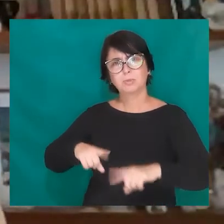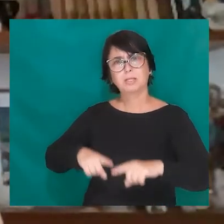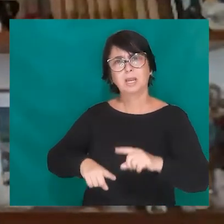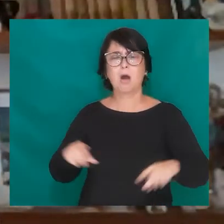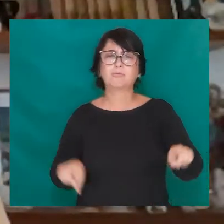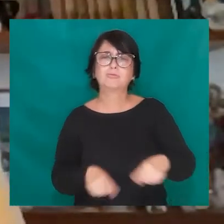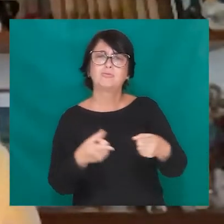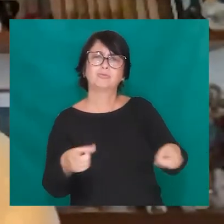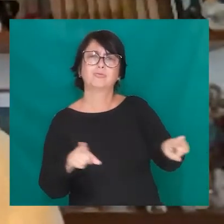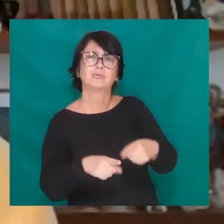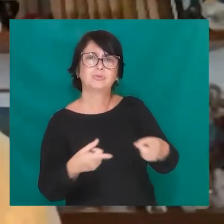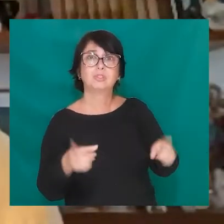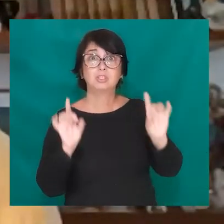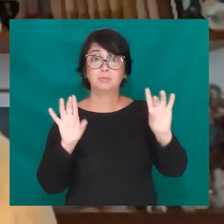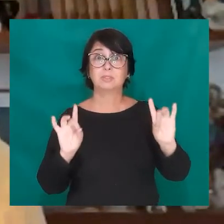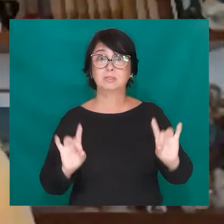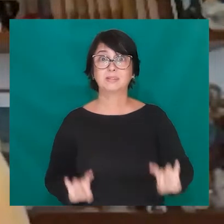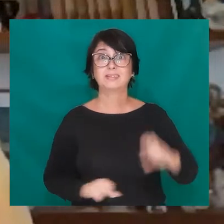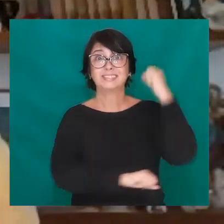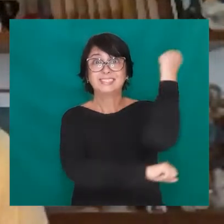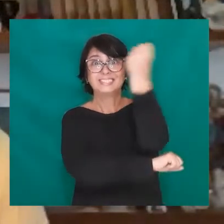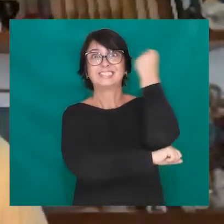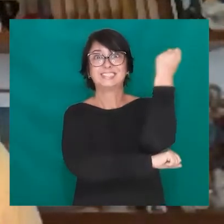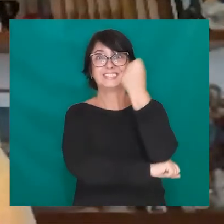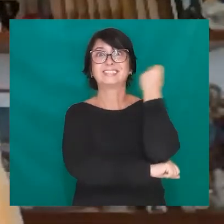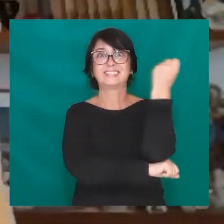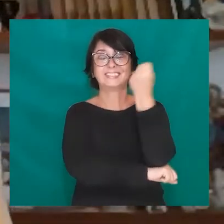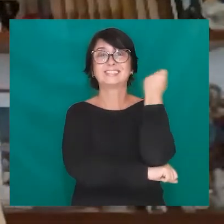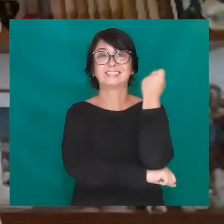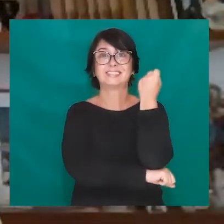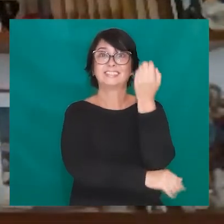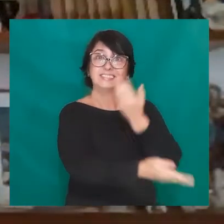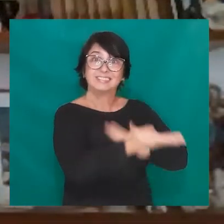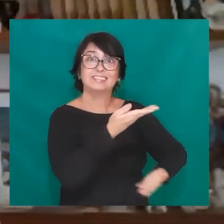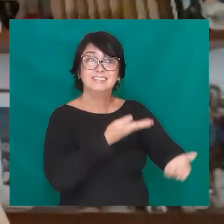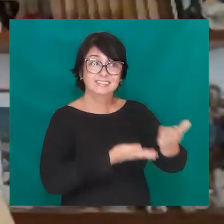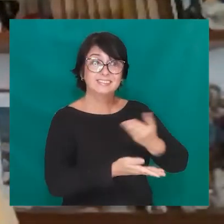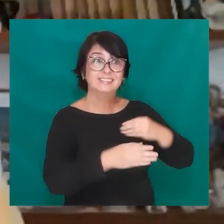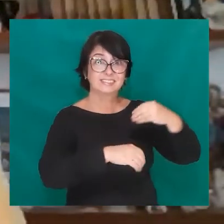com o repertório da música, especialmente a música gaúcha e tal, certamente isso contribui também muito